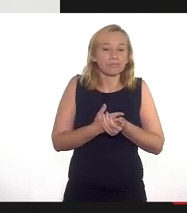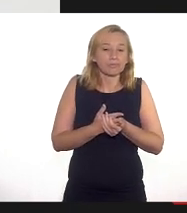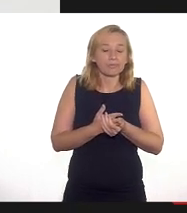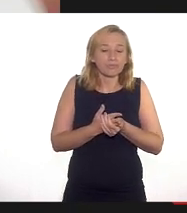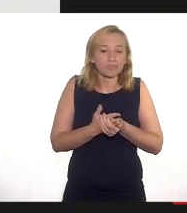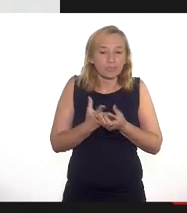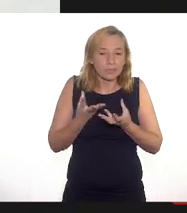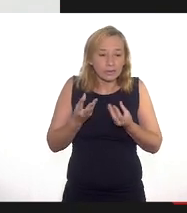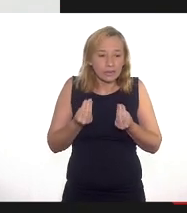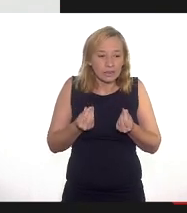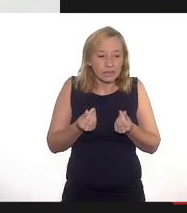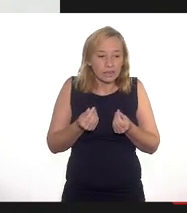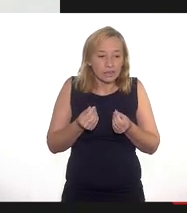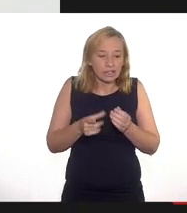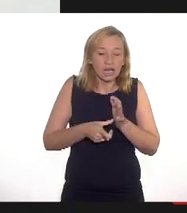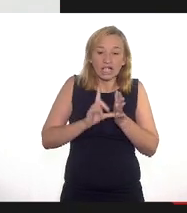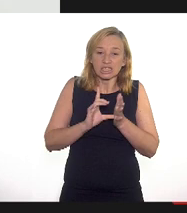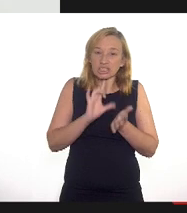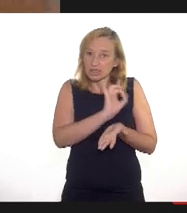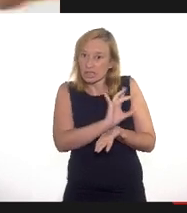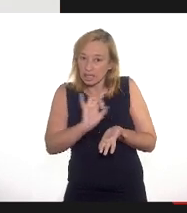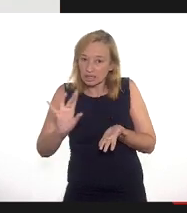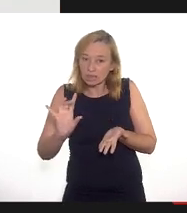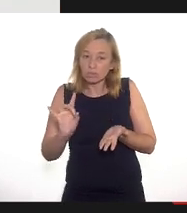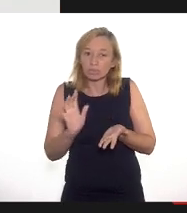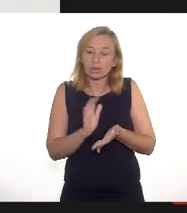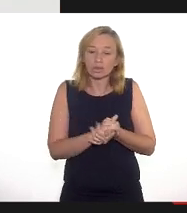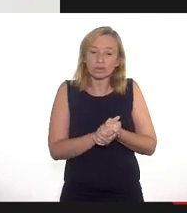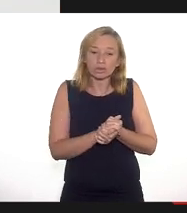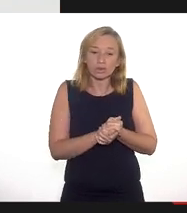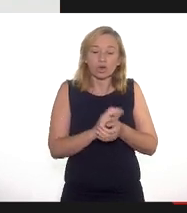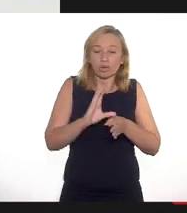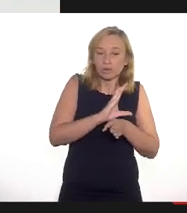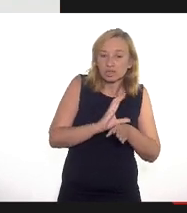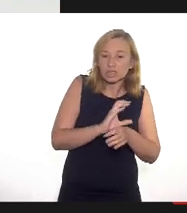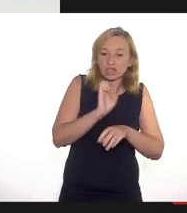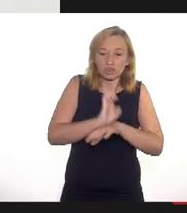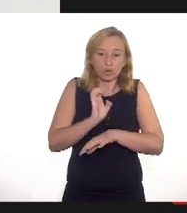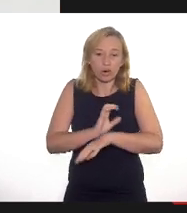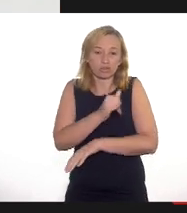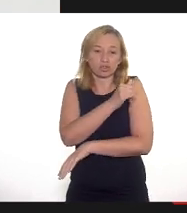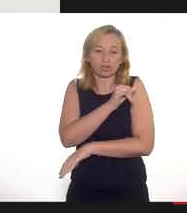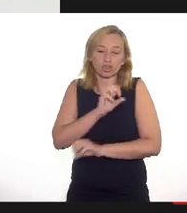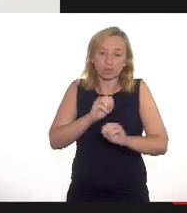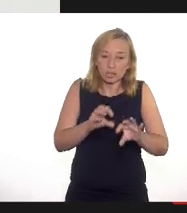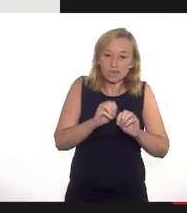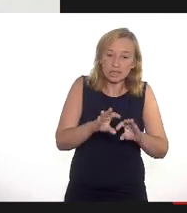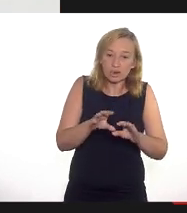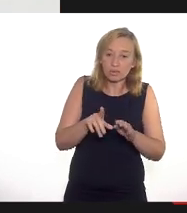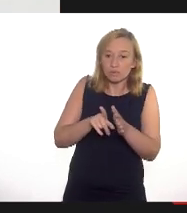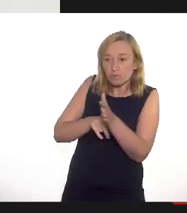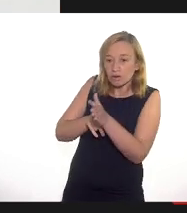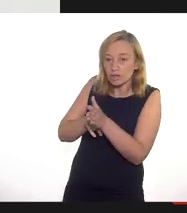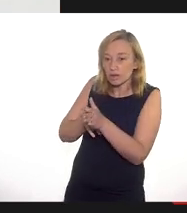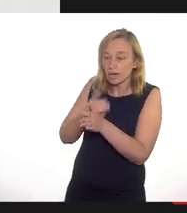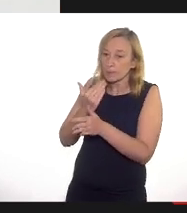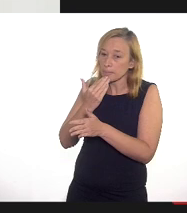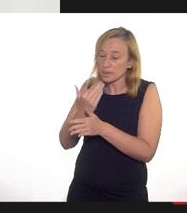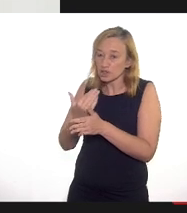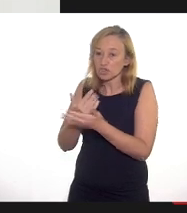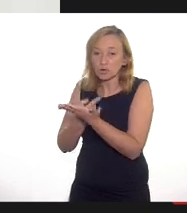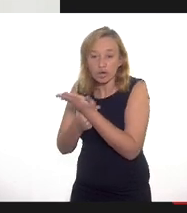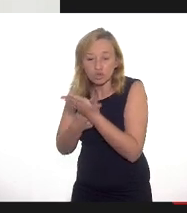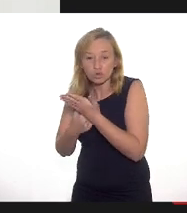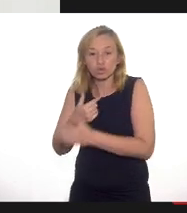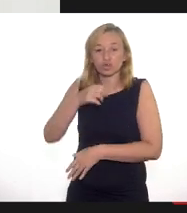foram antes de cada uma delas, o Conselho Estadual de Educação foi consultado. Inclusive, no dia 9